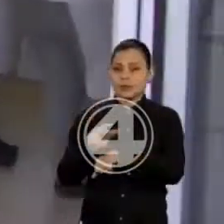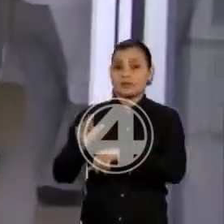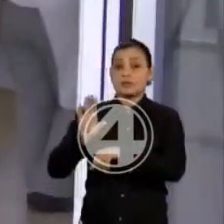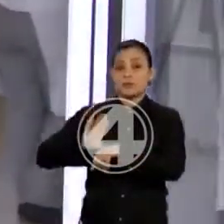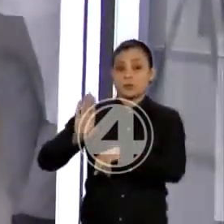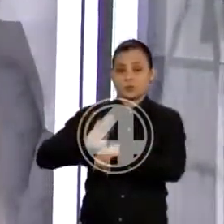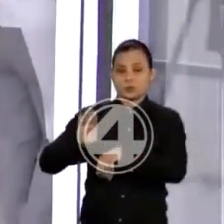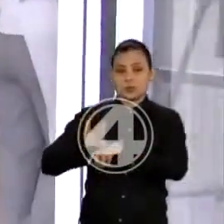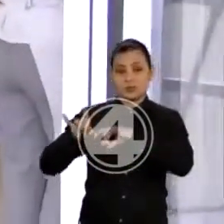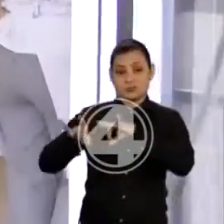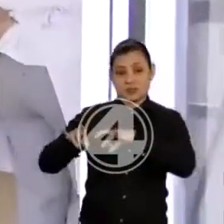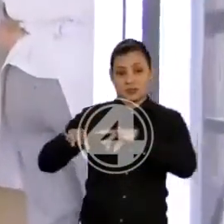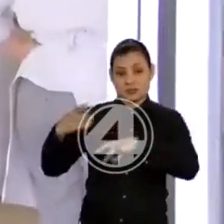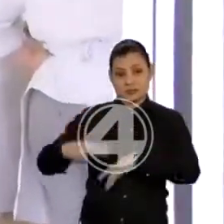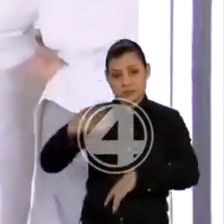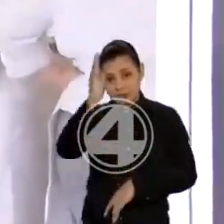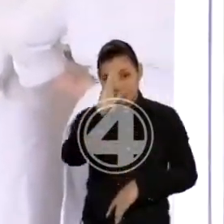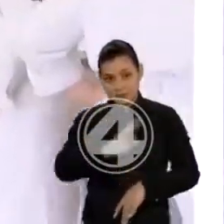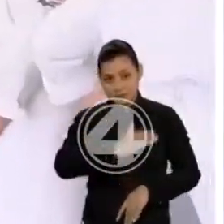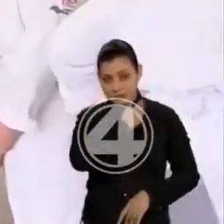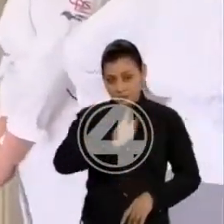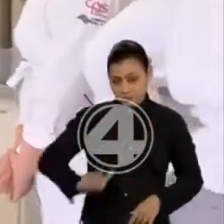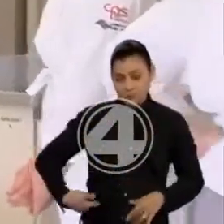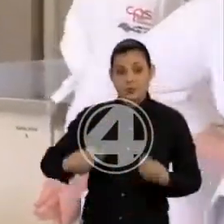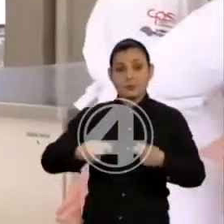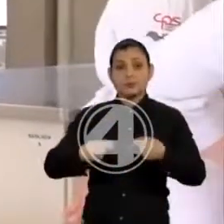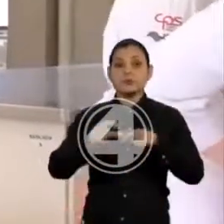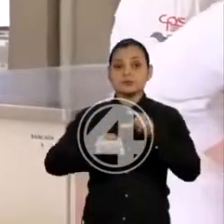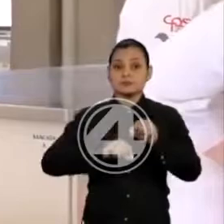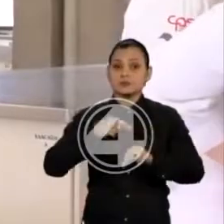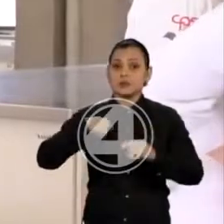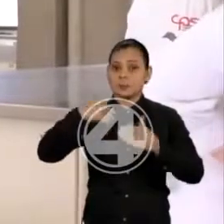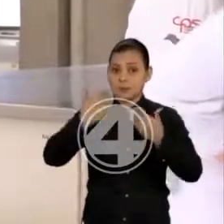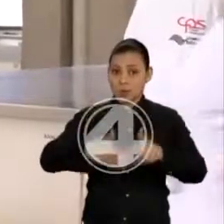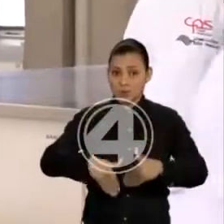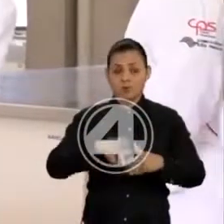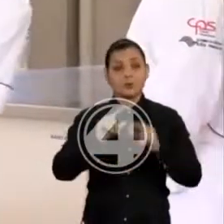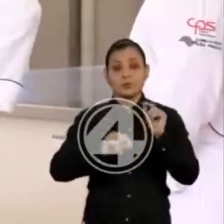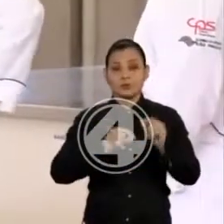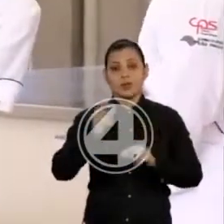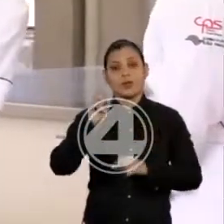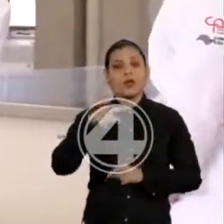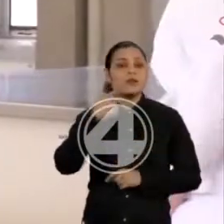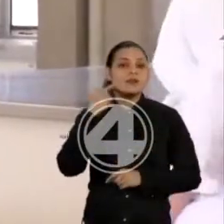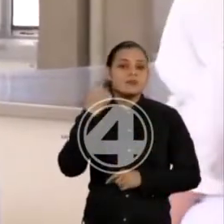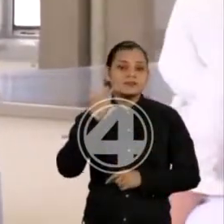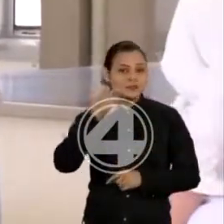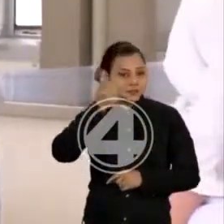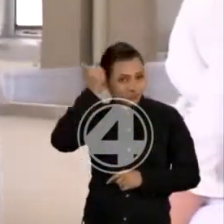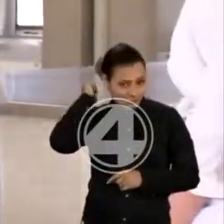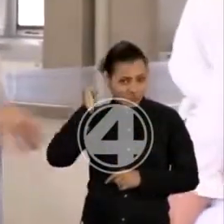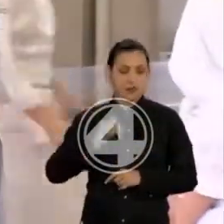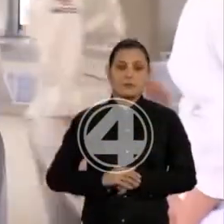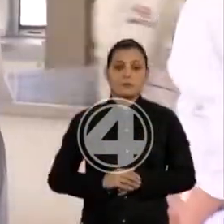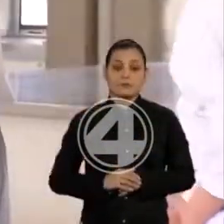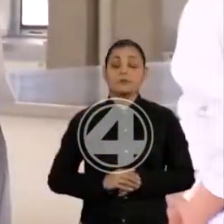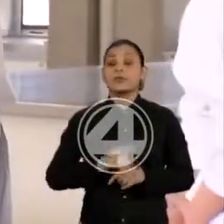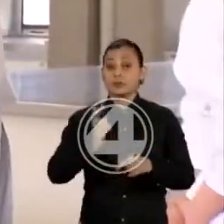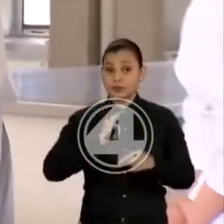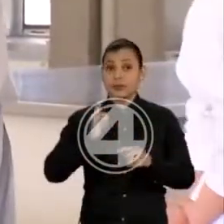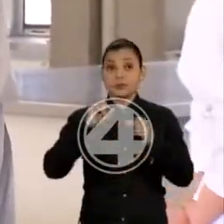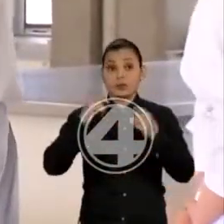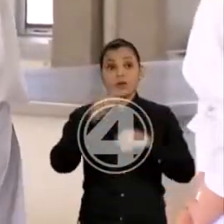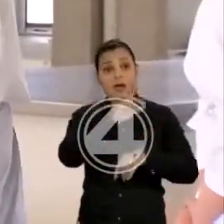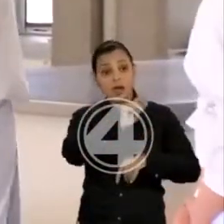técnica pública aqui no Brasil, é preciso passar por um processo seletivo rigoroso, chamado de vestibulinho. Esse filtro acaba